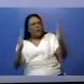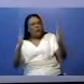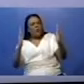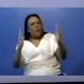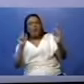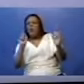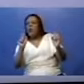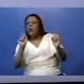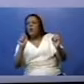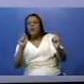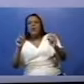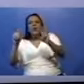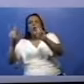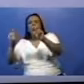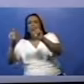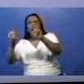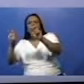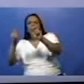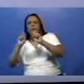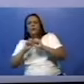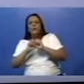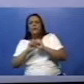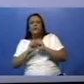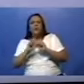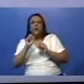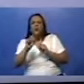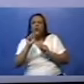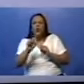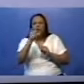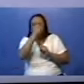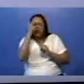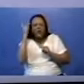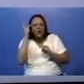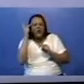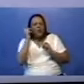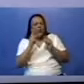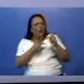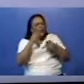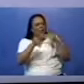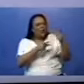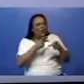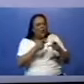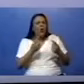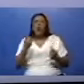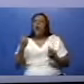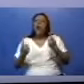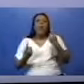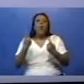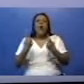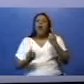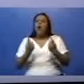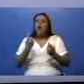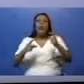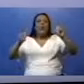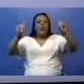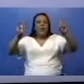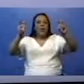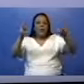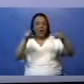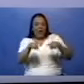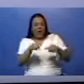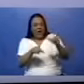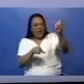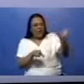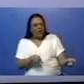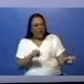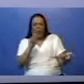eu estou falando, é o assunto da frase. Então, de quem que estou falando? Do que eu estou falando? Qual que é o assunto? Esse é o meu sujeito. E